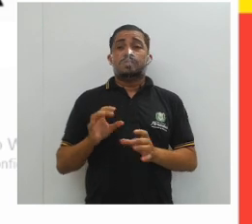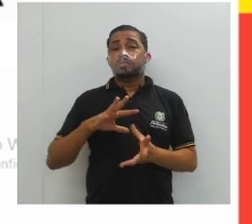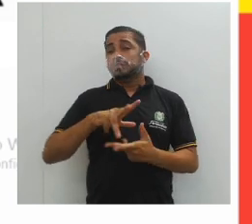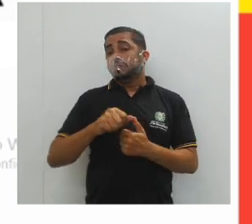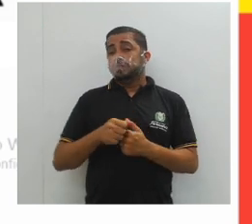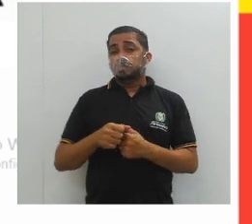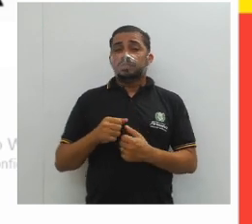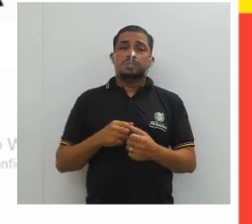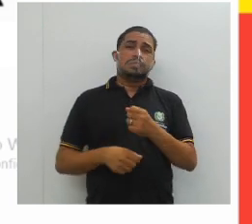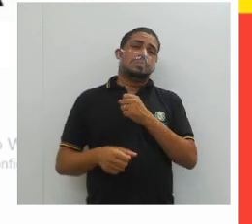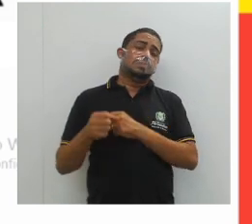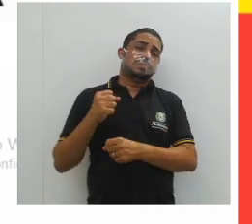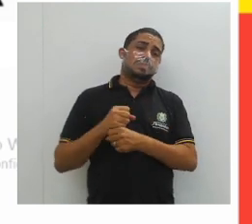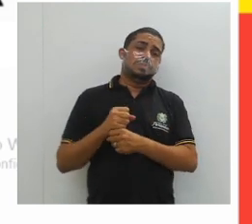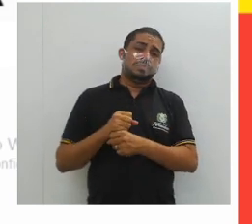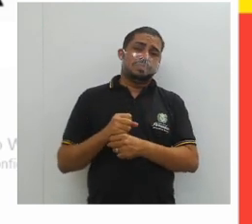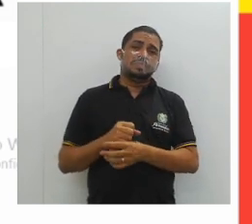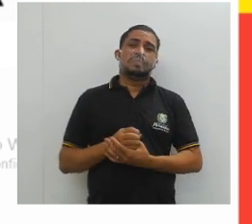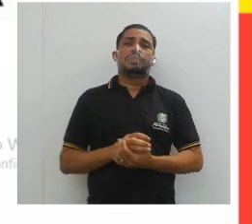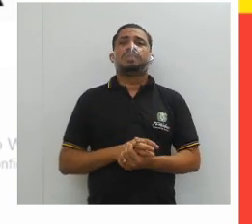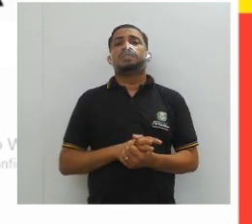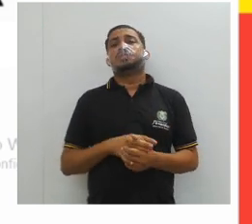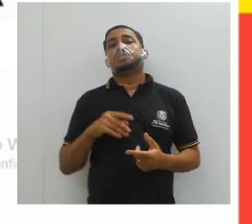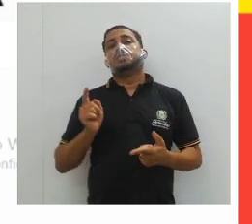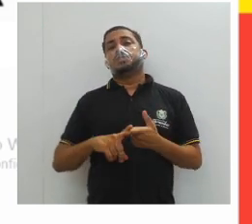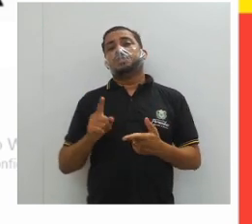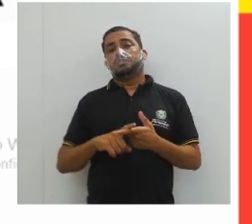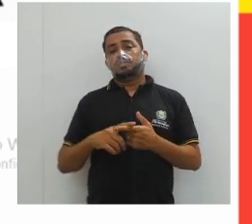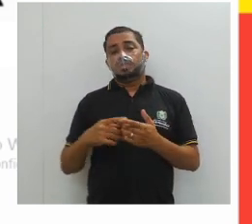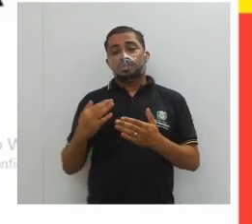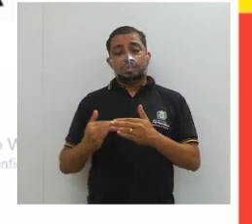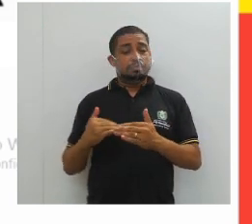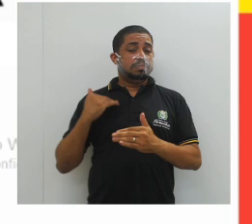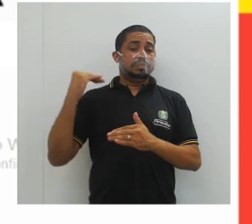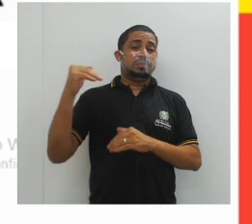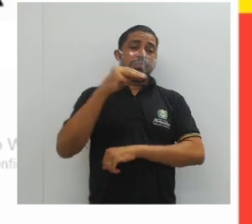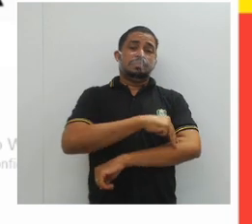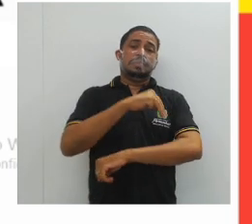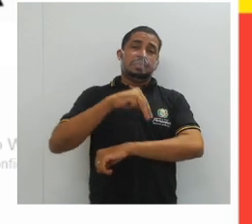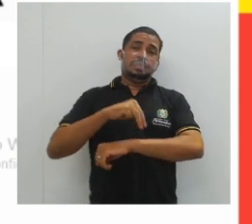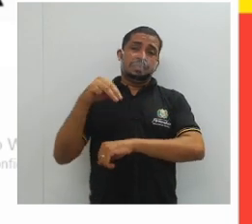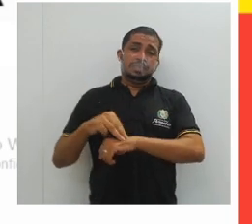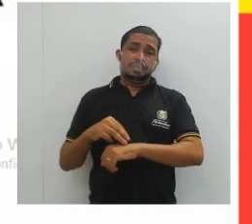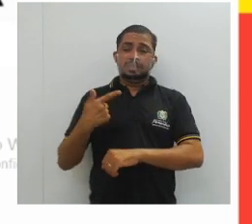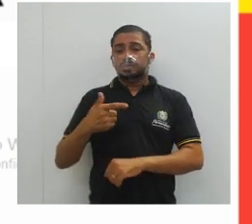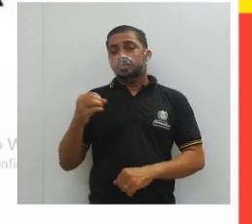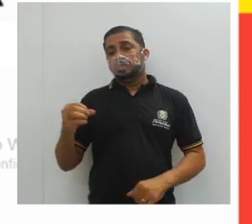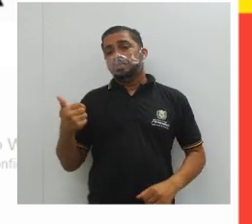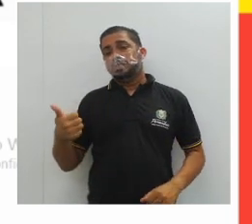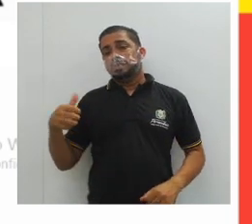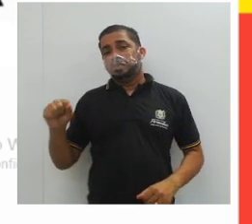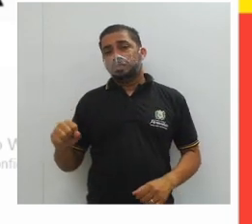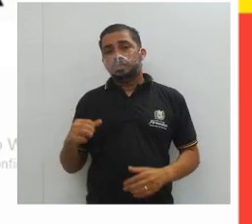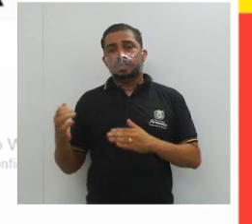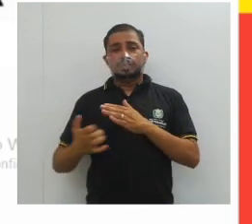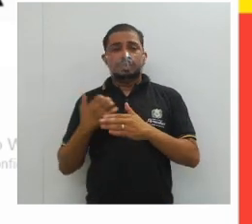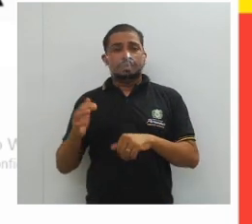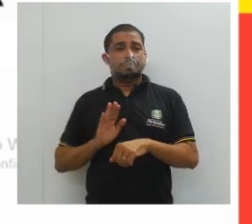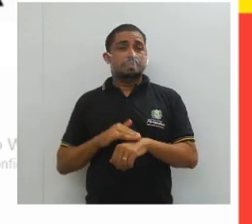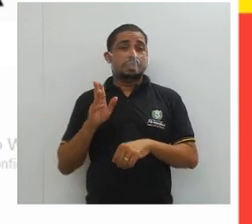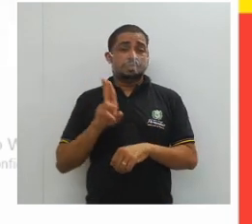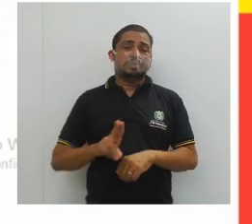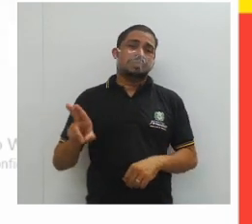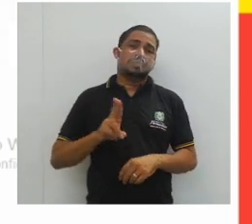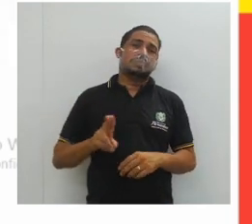tem uma Mac, tem a Subway. A Subway ultrapassou a Mac em 2019 como uma das franquias mais